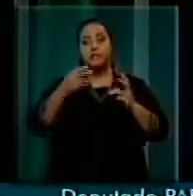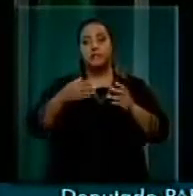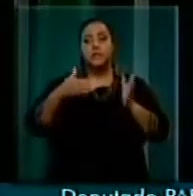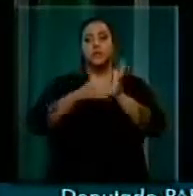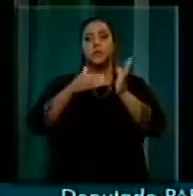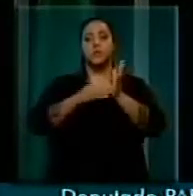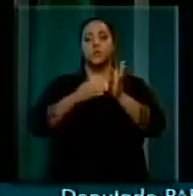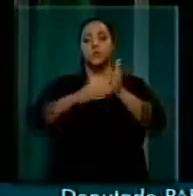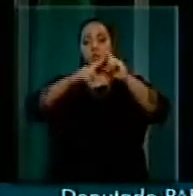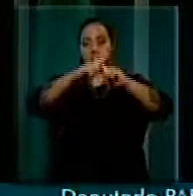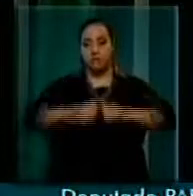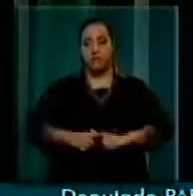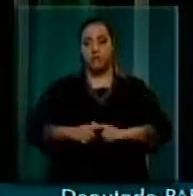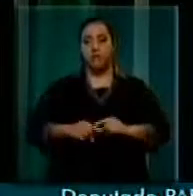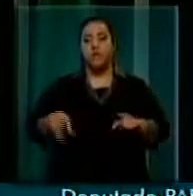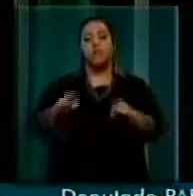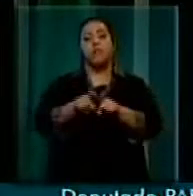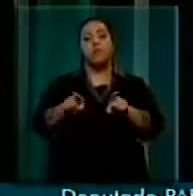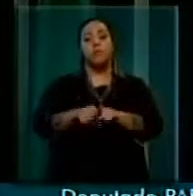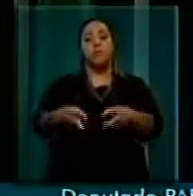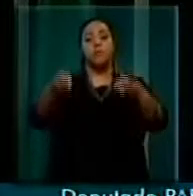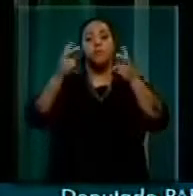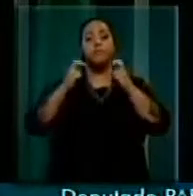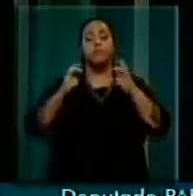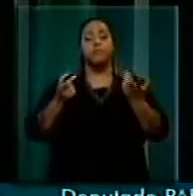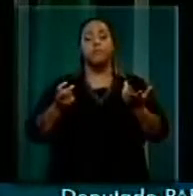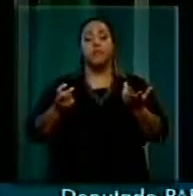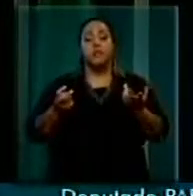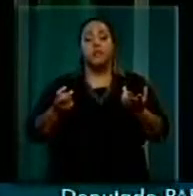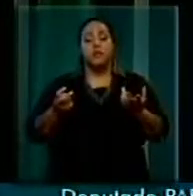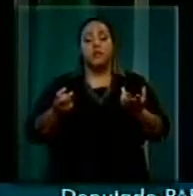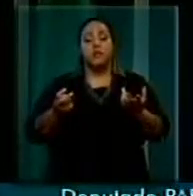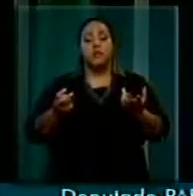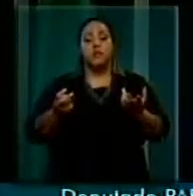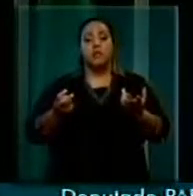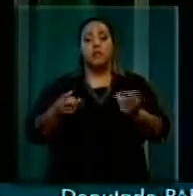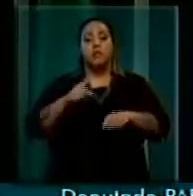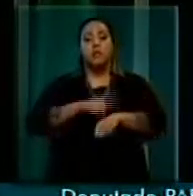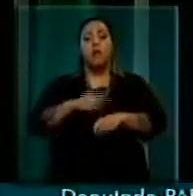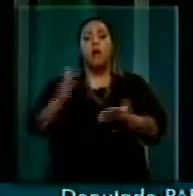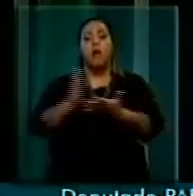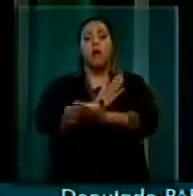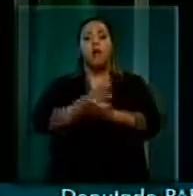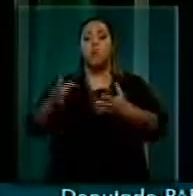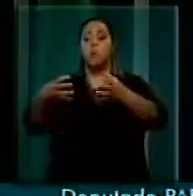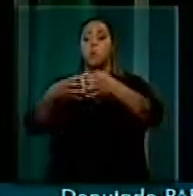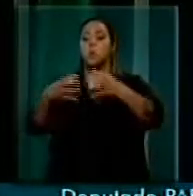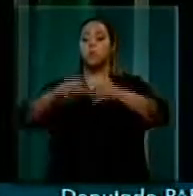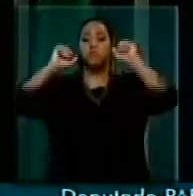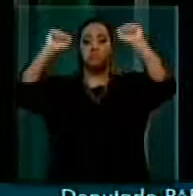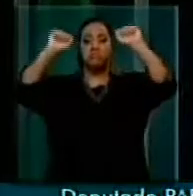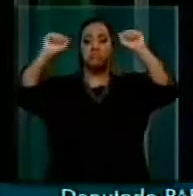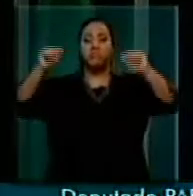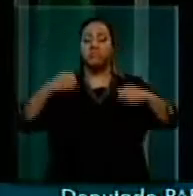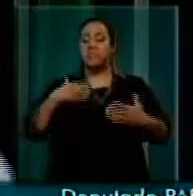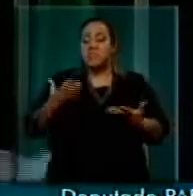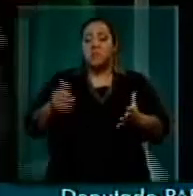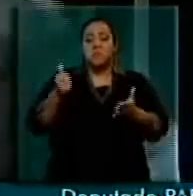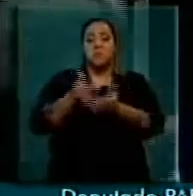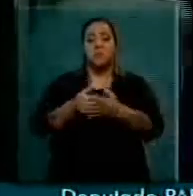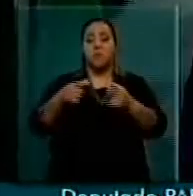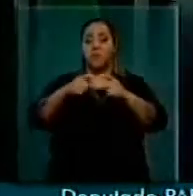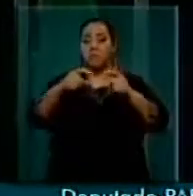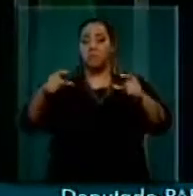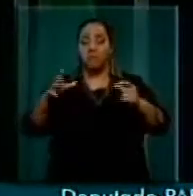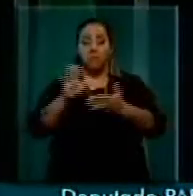campeonato e verificamos situações em que nem sequer uma determinada torcida se interessou pelos ingressos